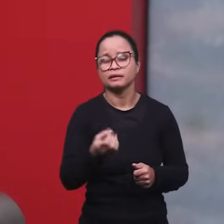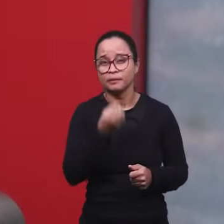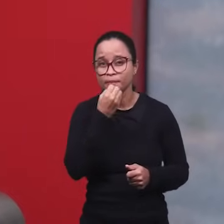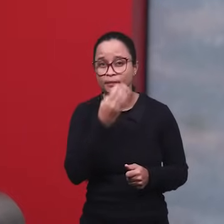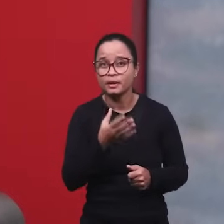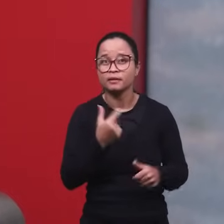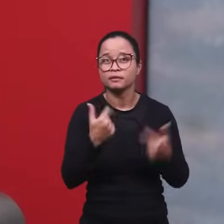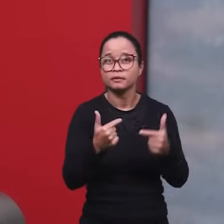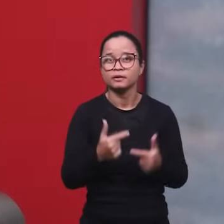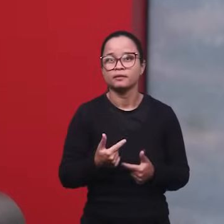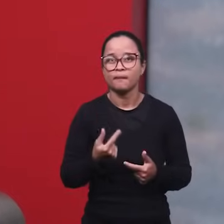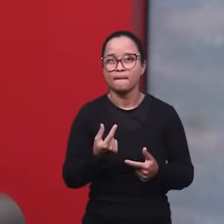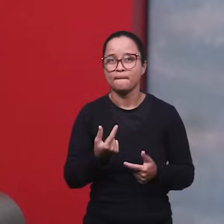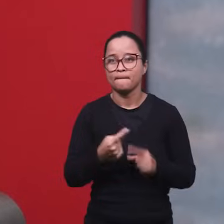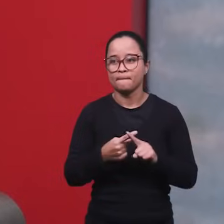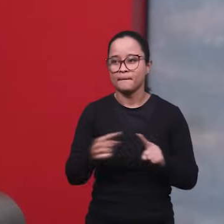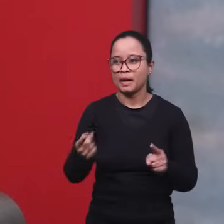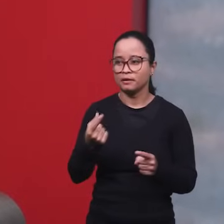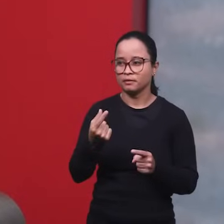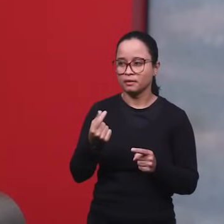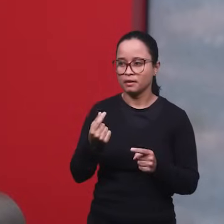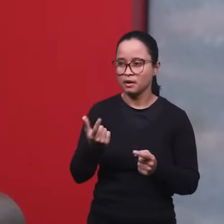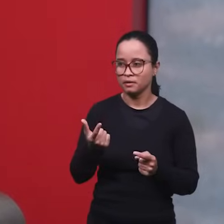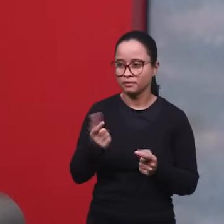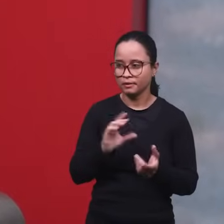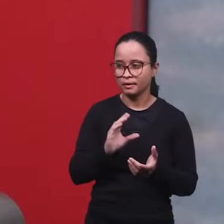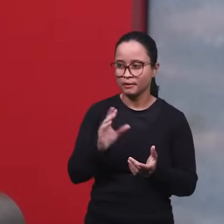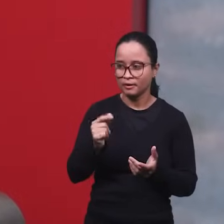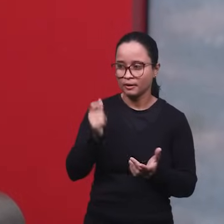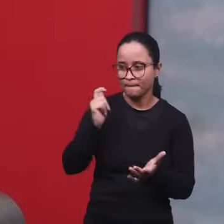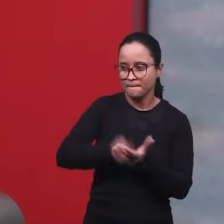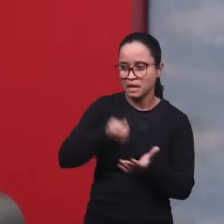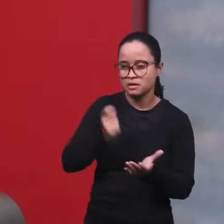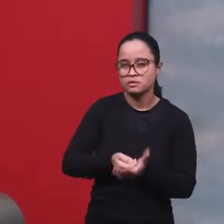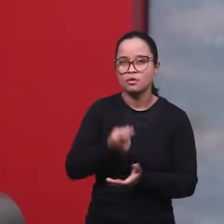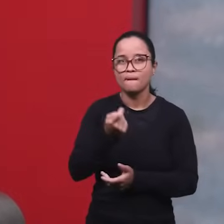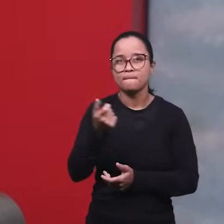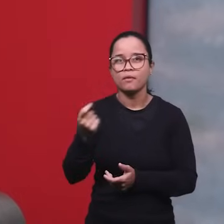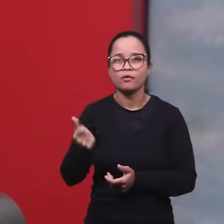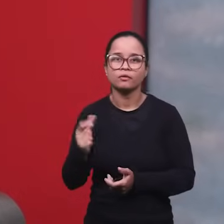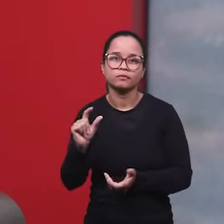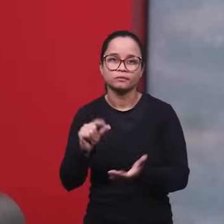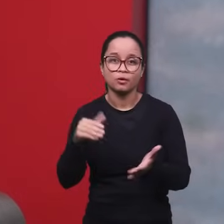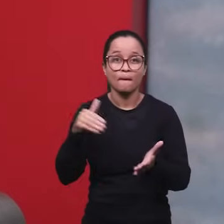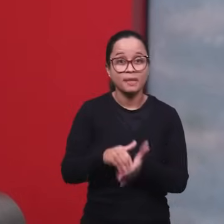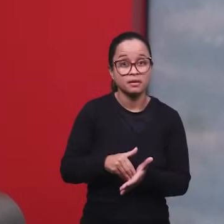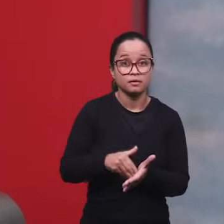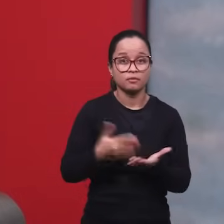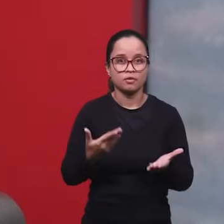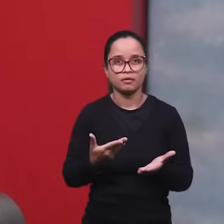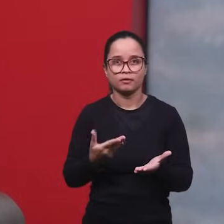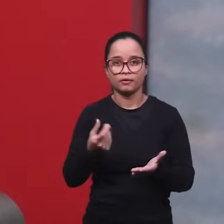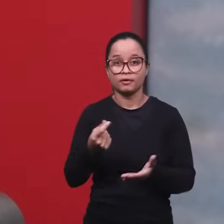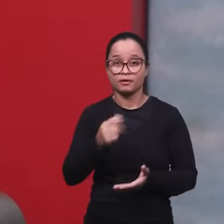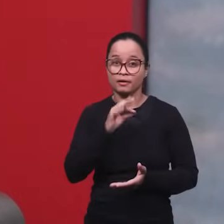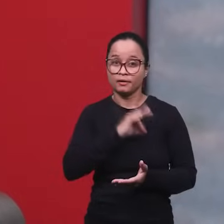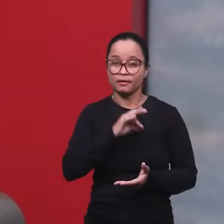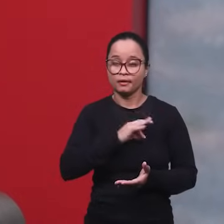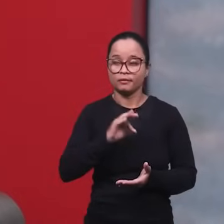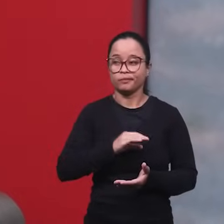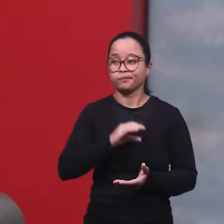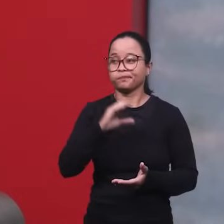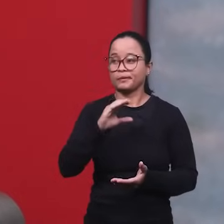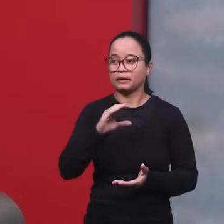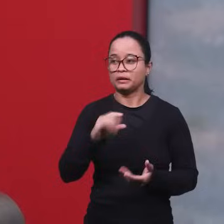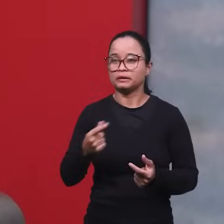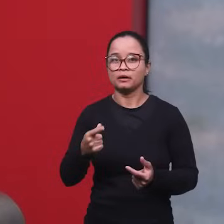e está ganhando bem, mas a contribuição baixinha. Então, que planejamento que você está fazendo? Você está contribuindo com o mínimo? Se você está ganhando muito, e lá